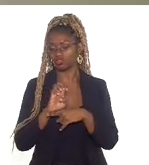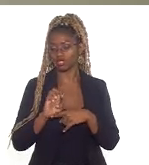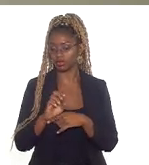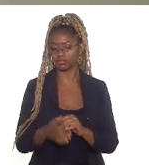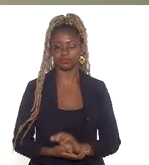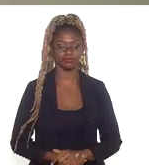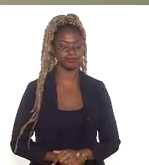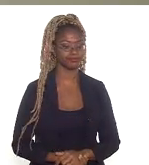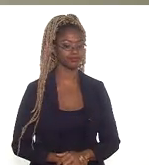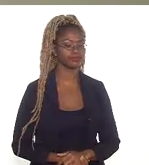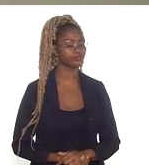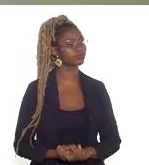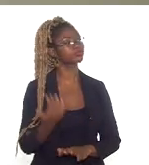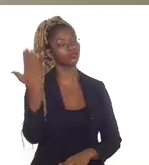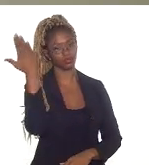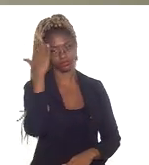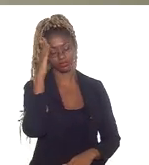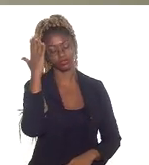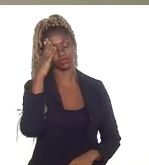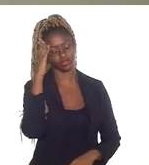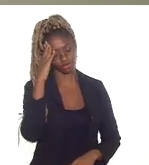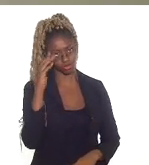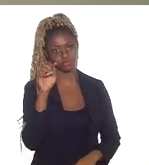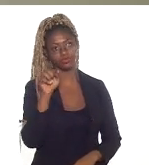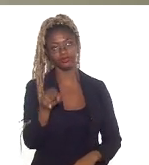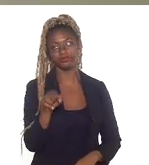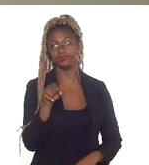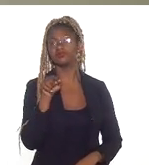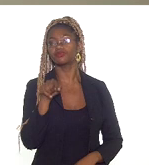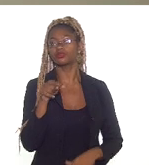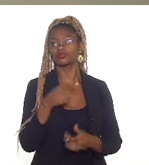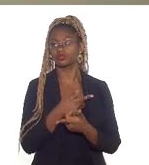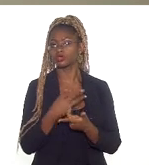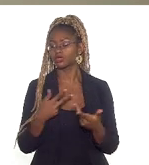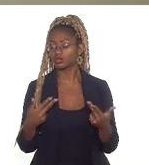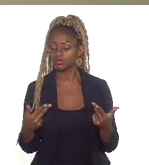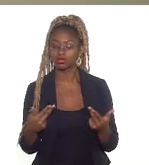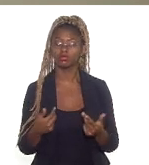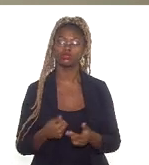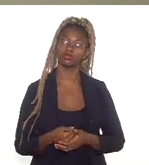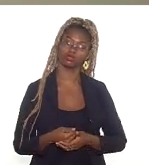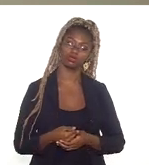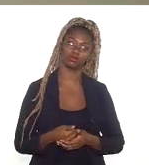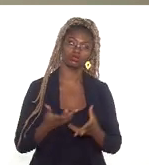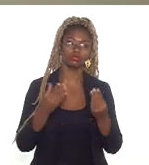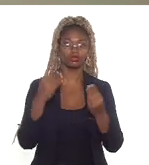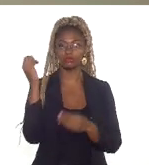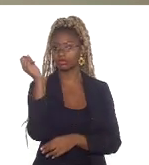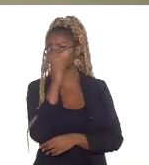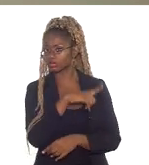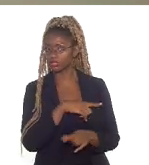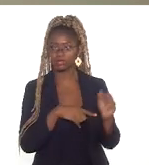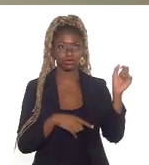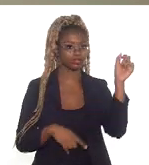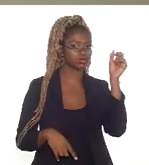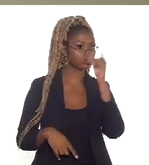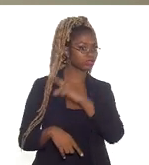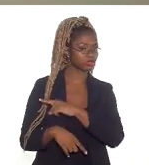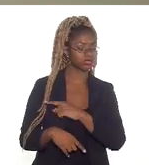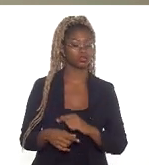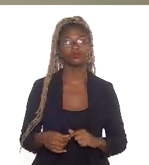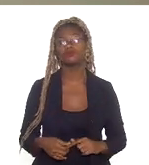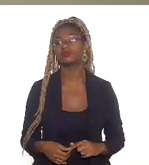aqui claramente que essa é uma situação que é muito difícil